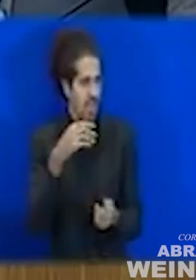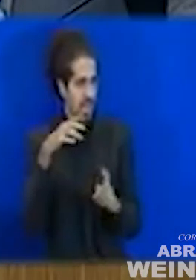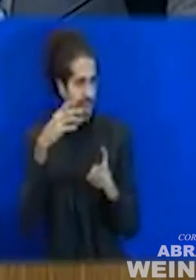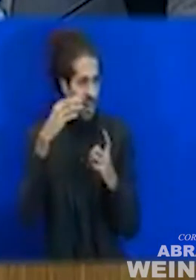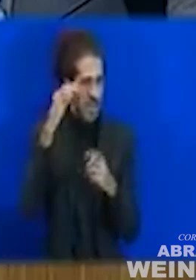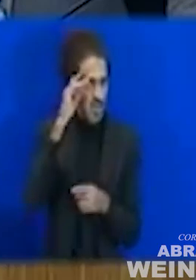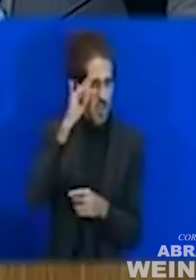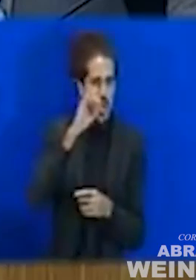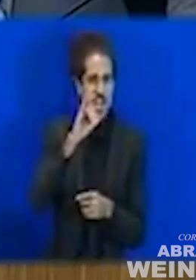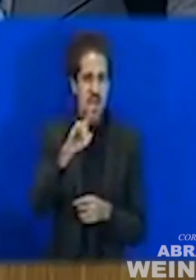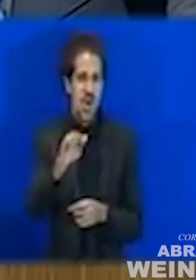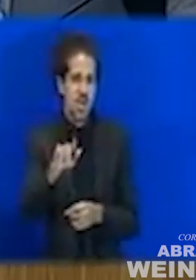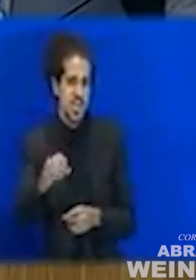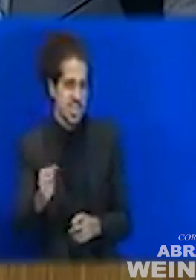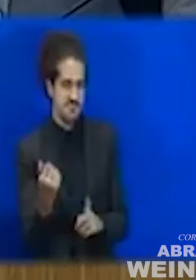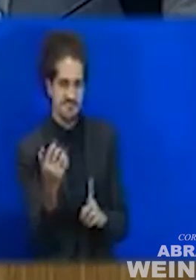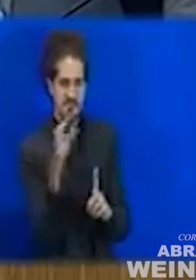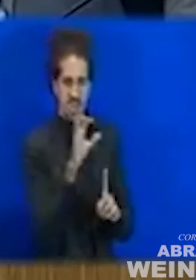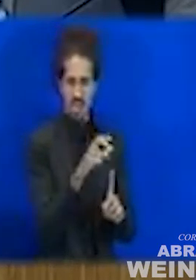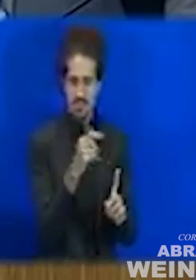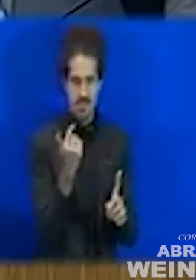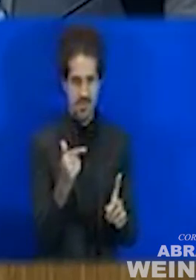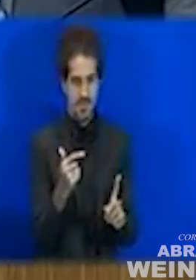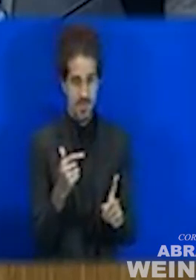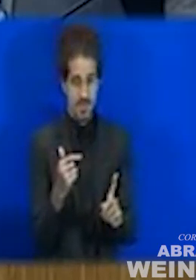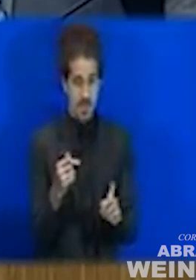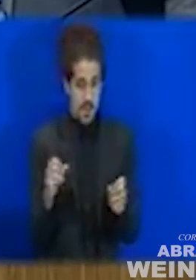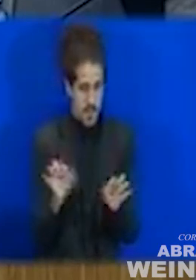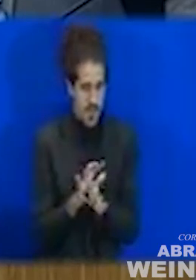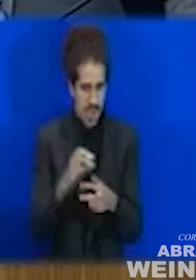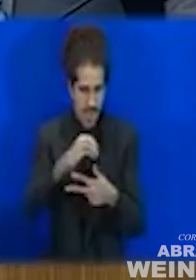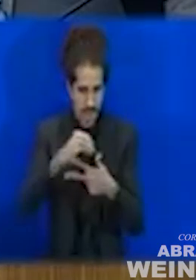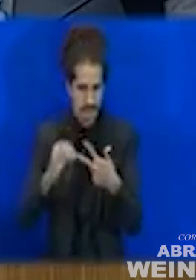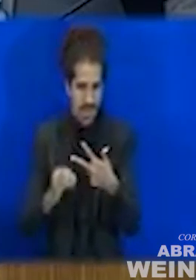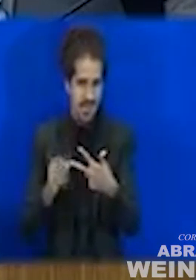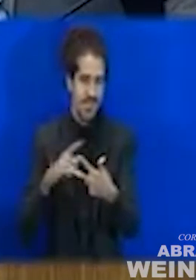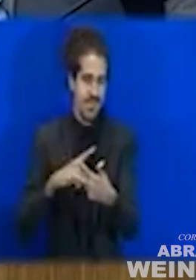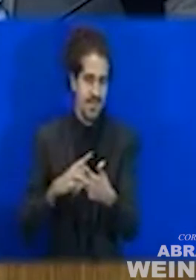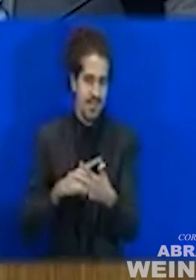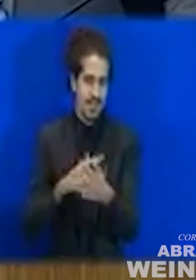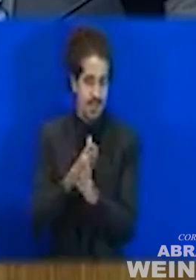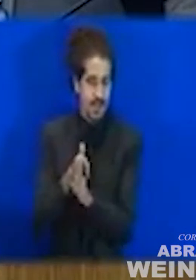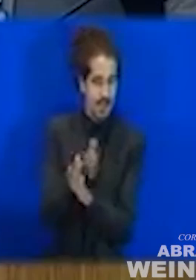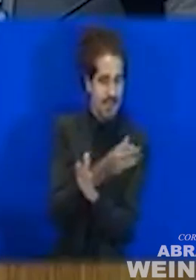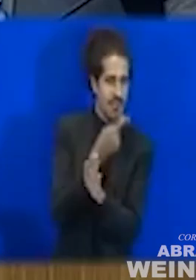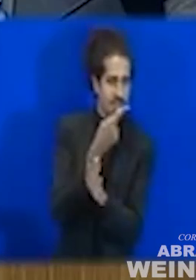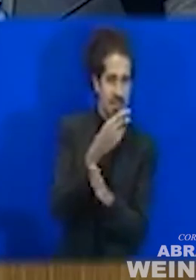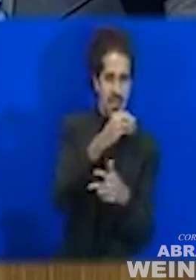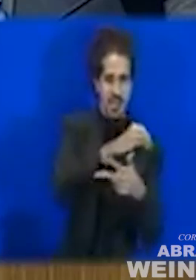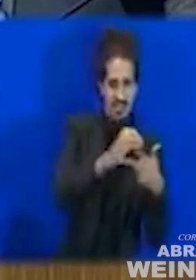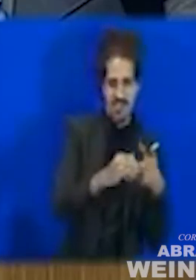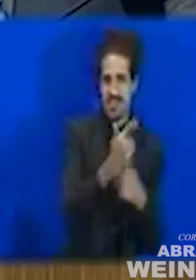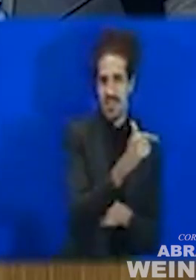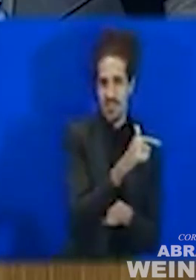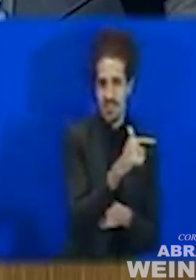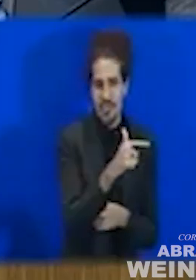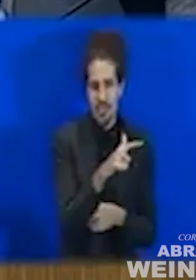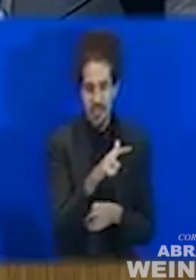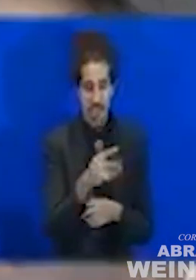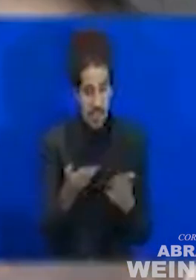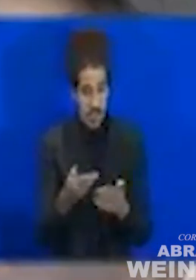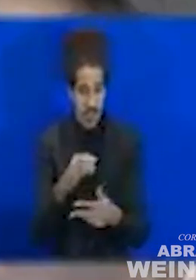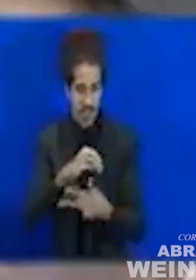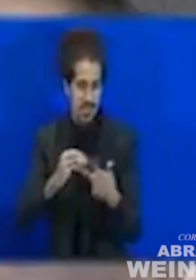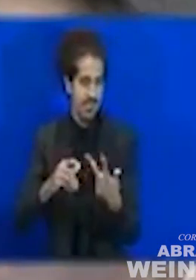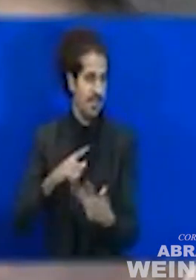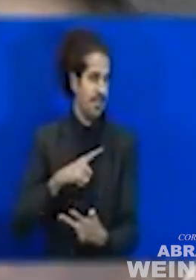Vai ter, para começar, teve Enem. Você lembra que foi o ano todo falando não ia ter Enem? Teve Enem. Sobre